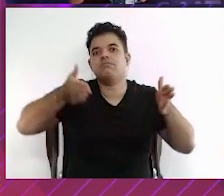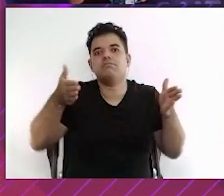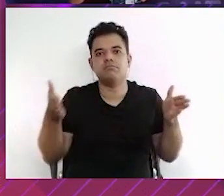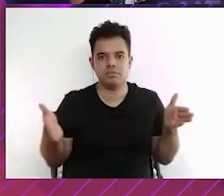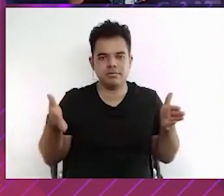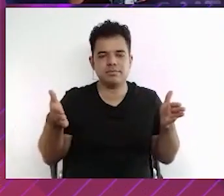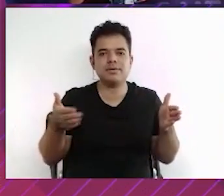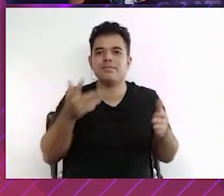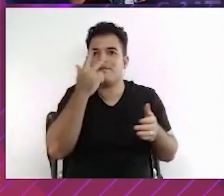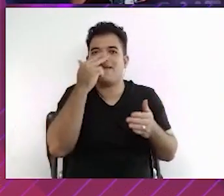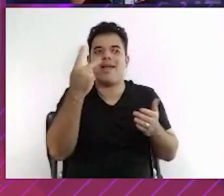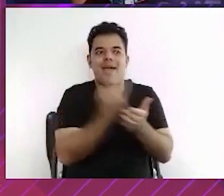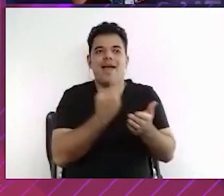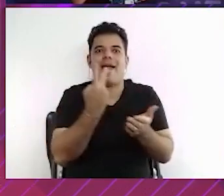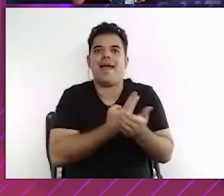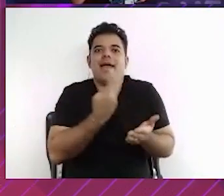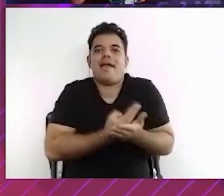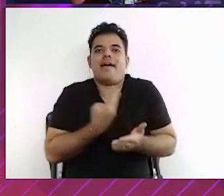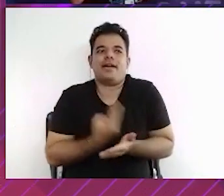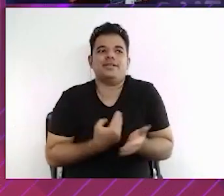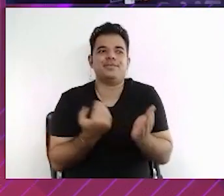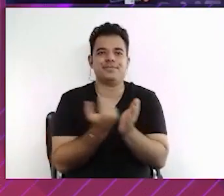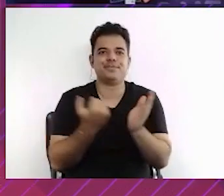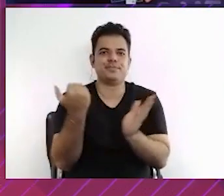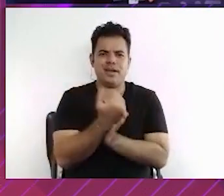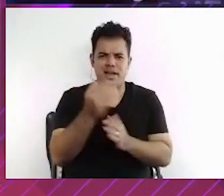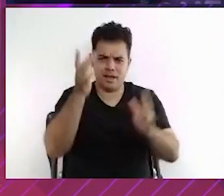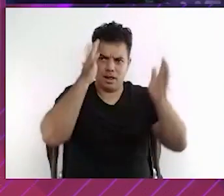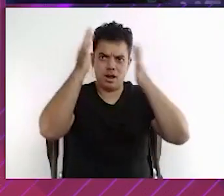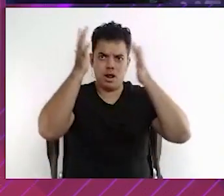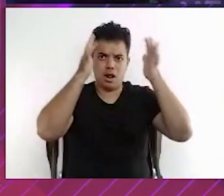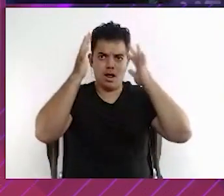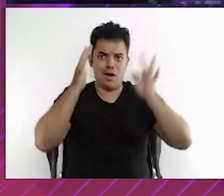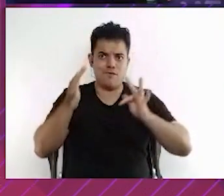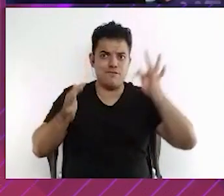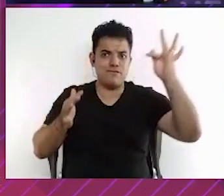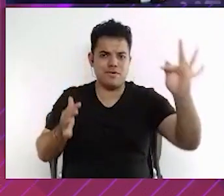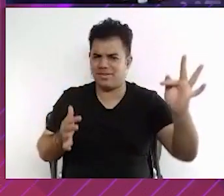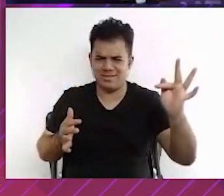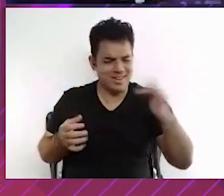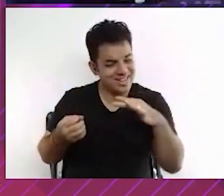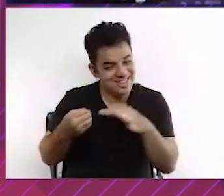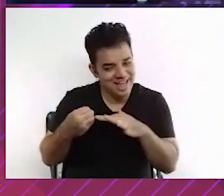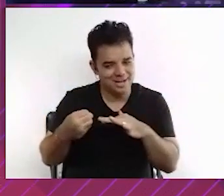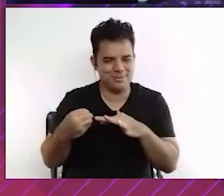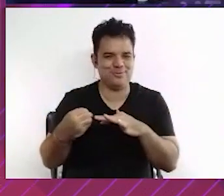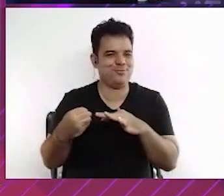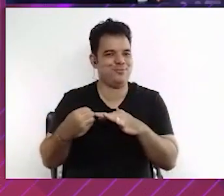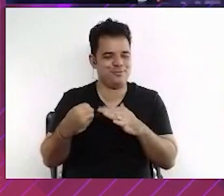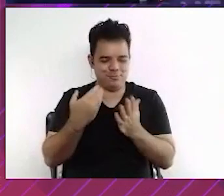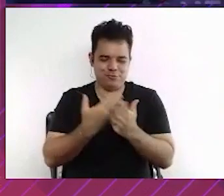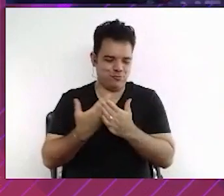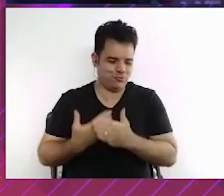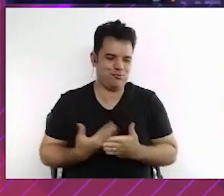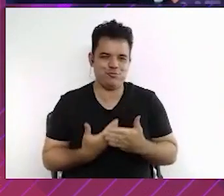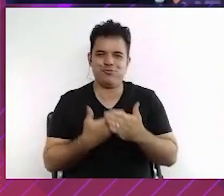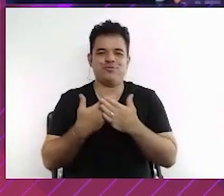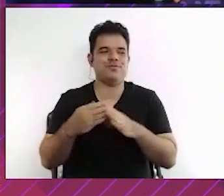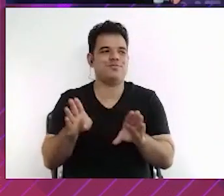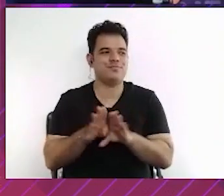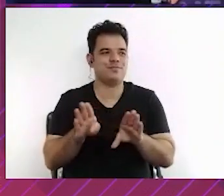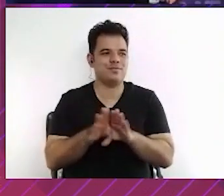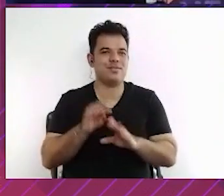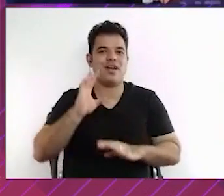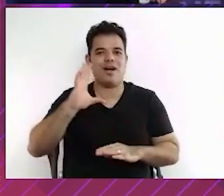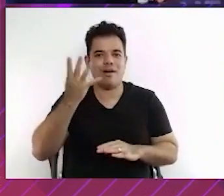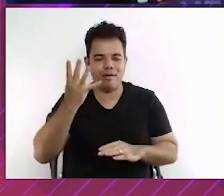começa a errar, né? Porque ele não prevê o futuro, ele usa os dados para prever o que vai acontecer depois, e eventualmente ele começa a usar ele mesmo para